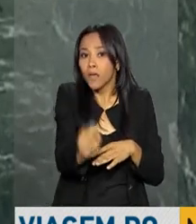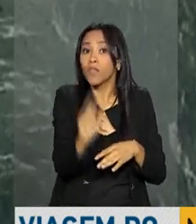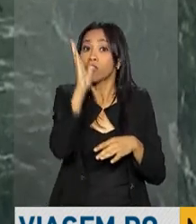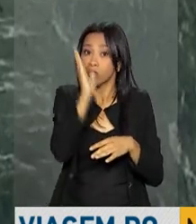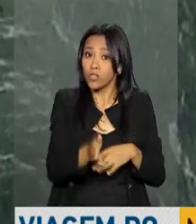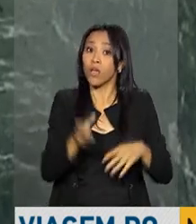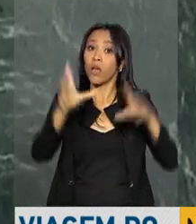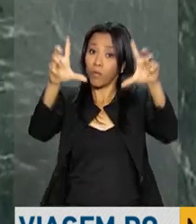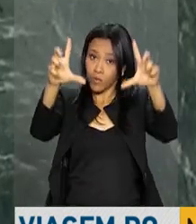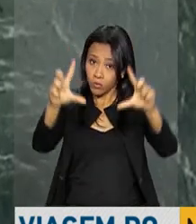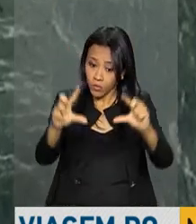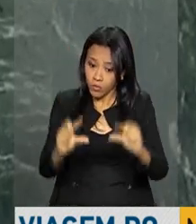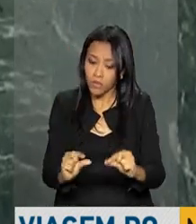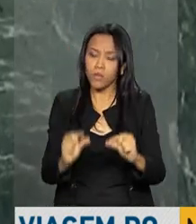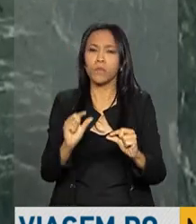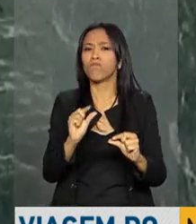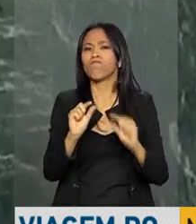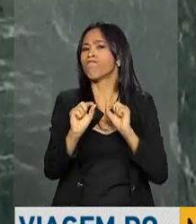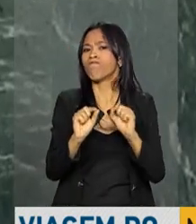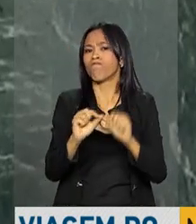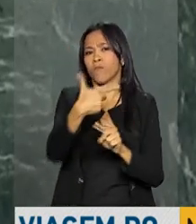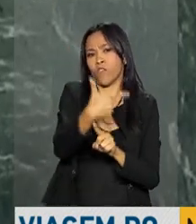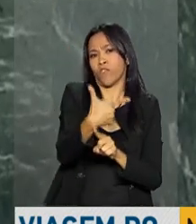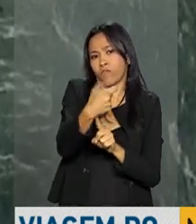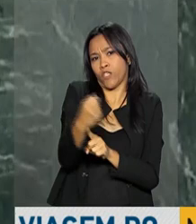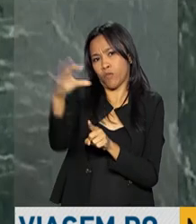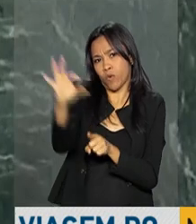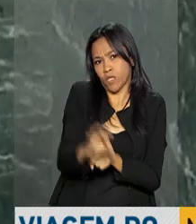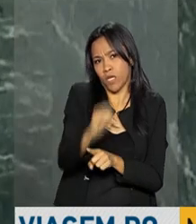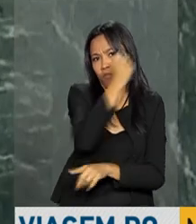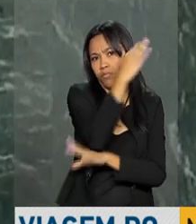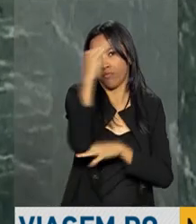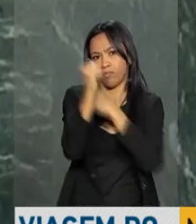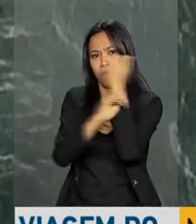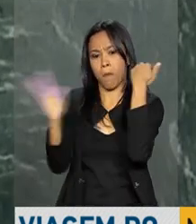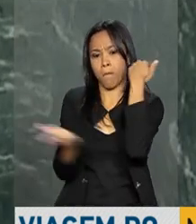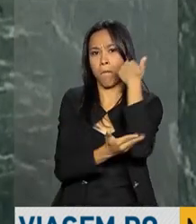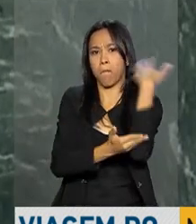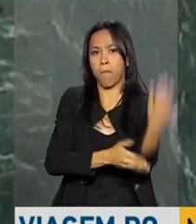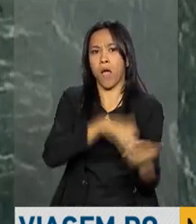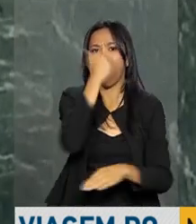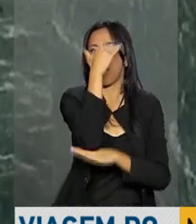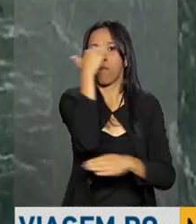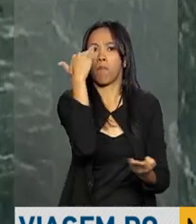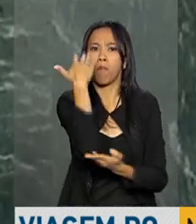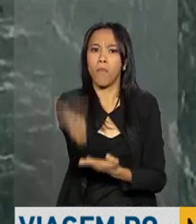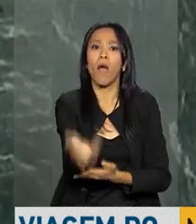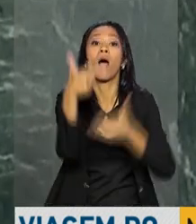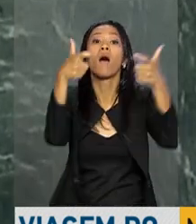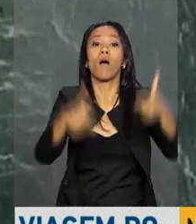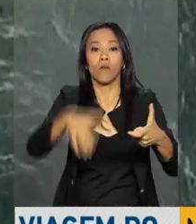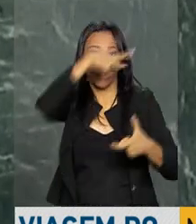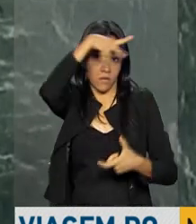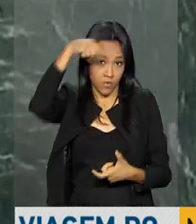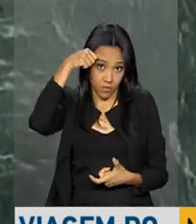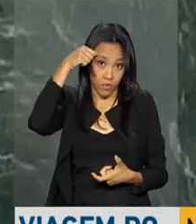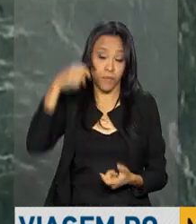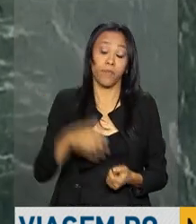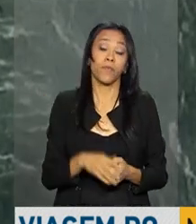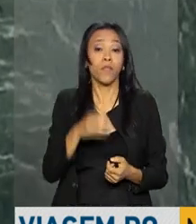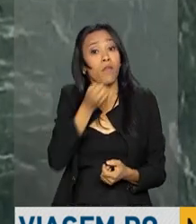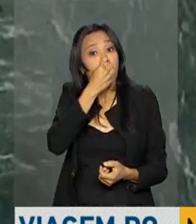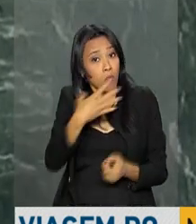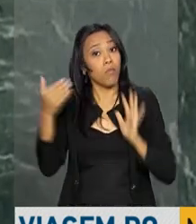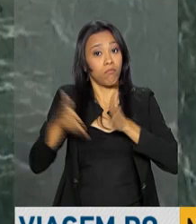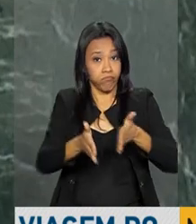diminuição de mais de 20% do desmatamento naquela região. Retomamos o bom